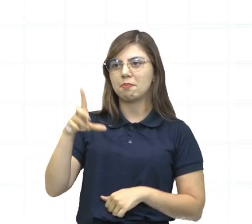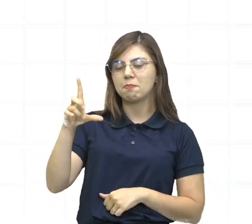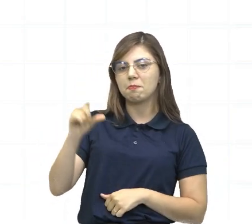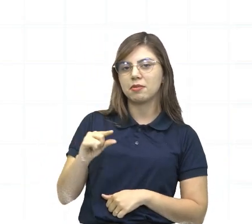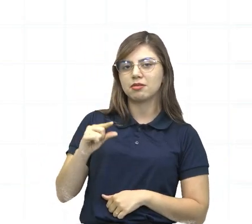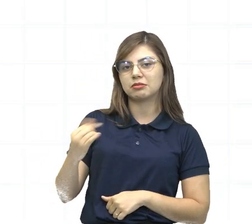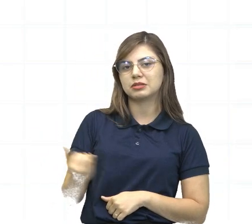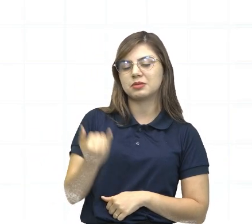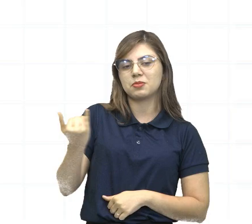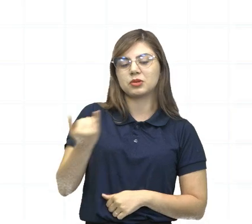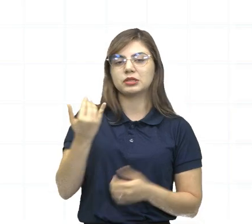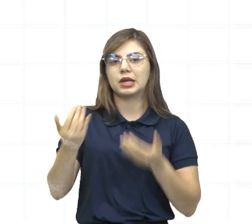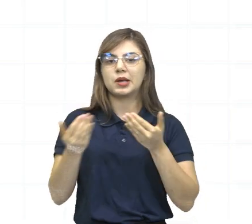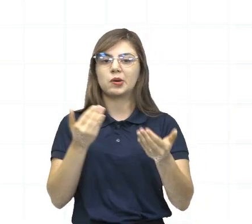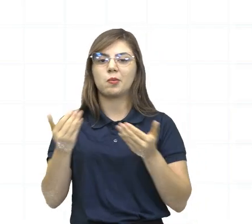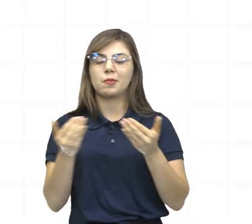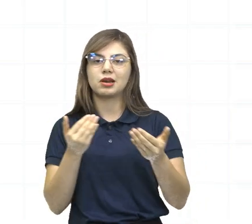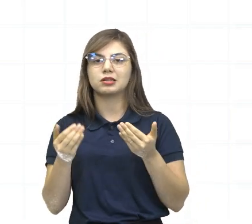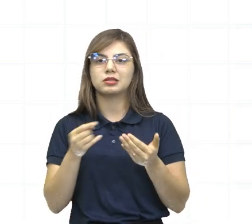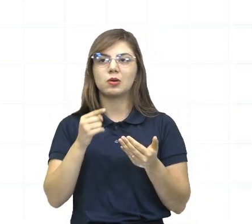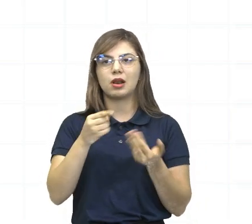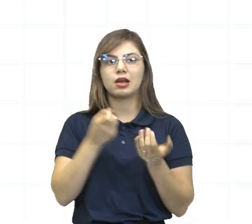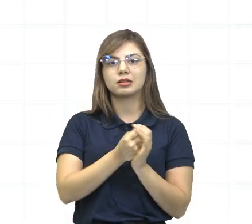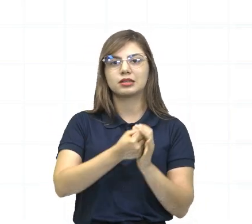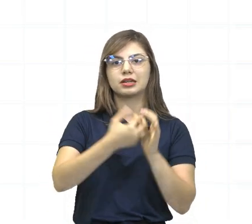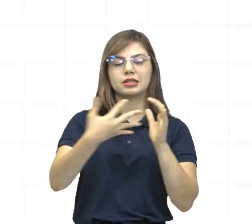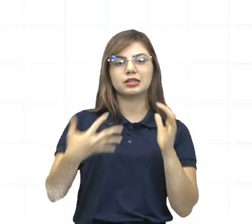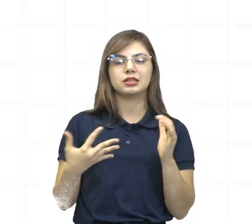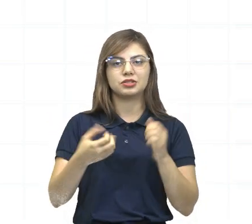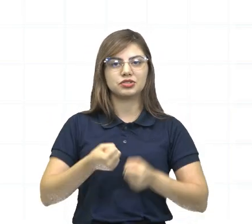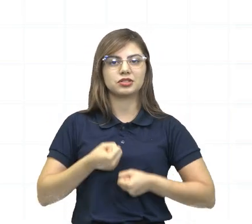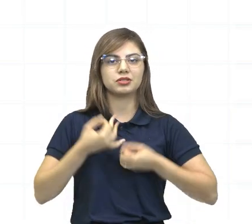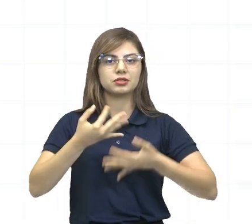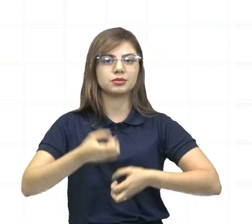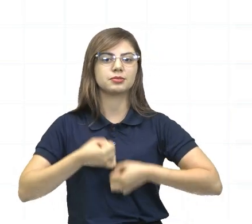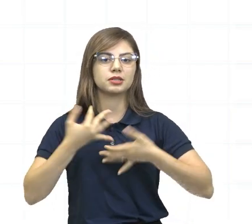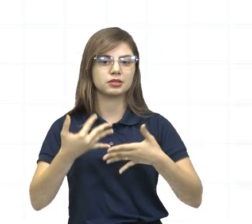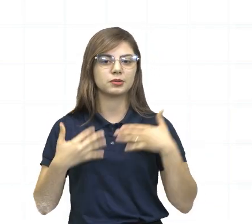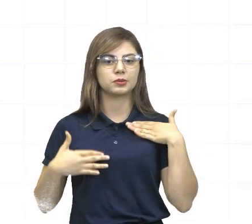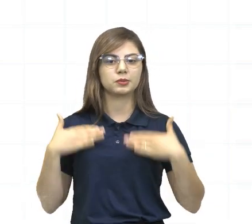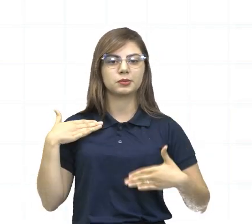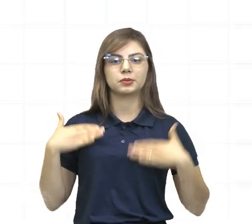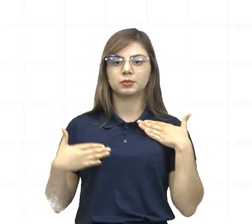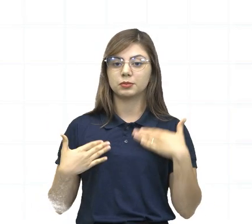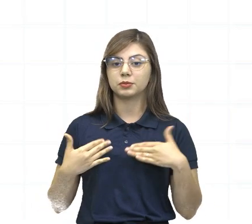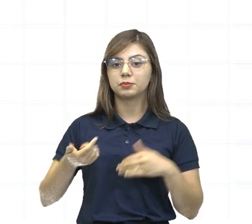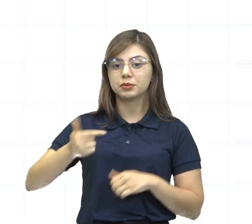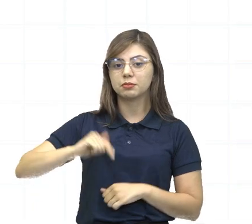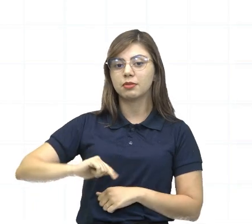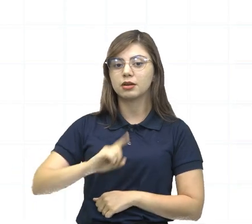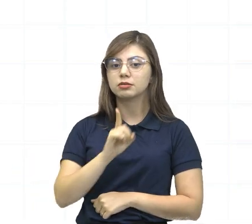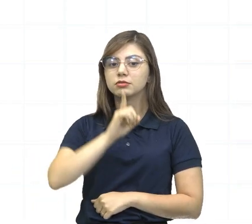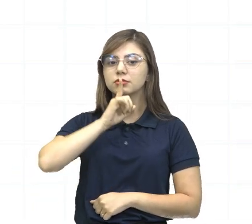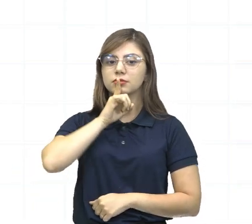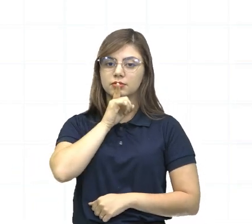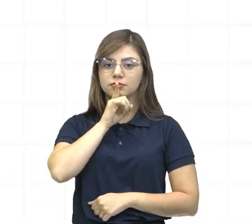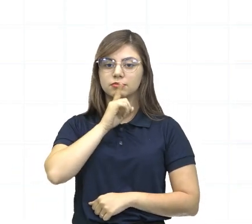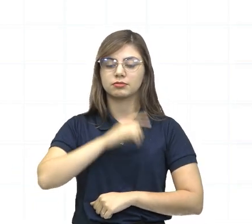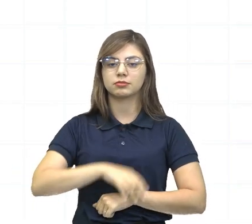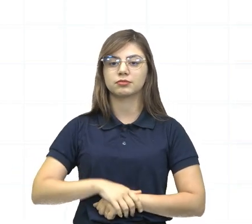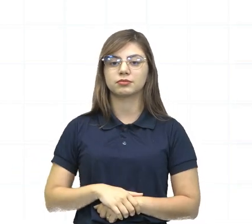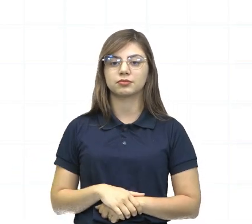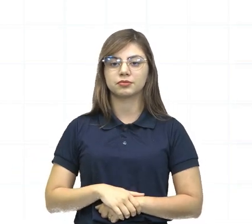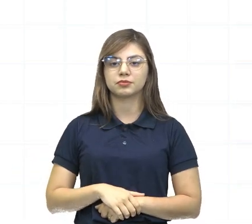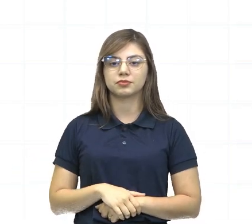que aquelas não verbais, tá? Silêncio, olha só. Silence can be meaningful and avoid